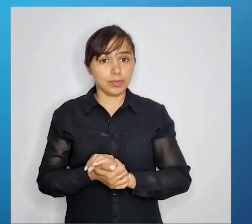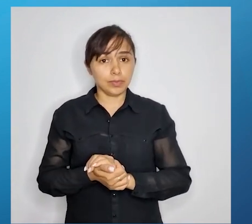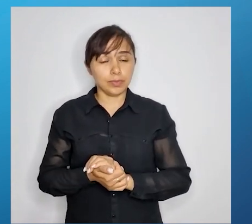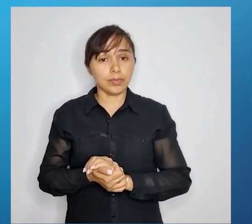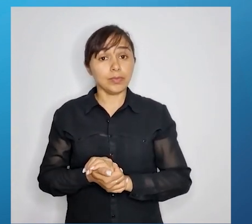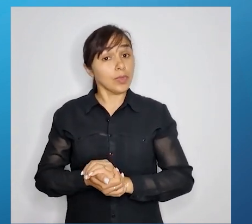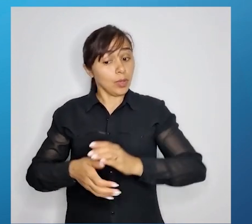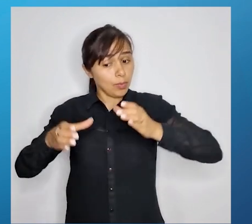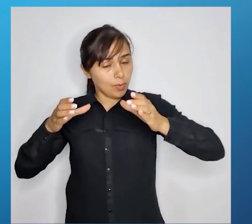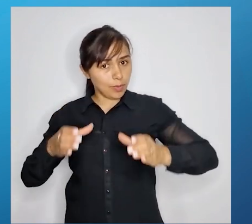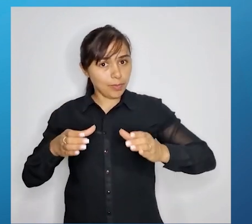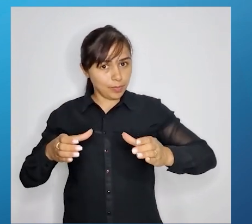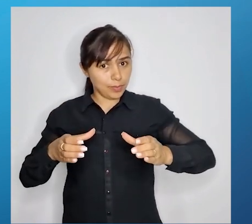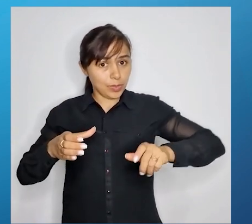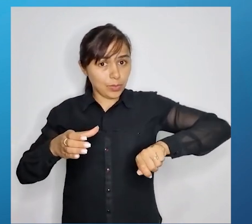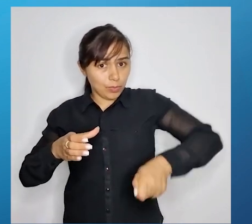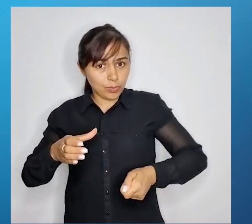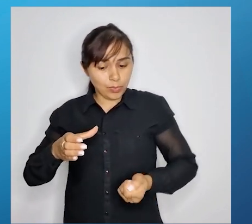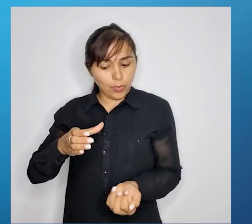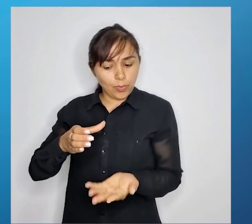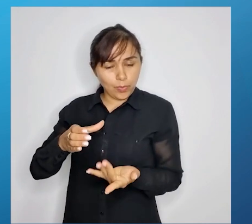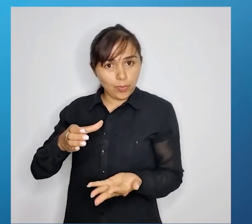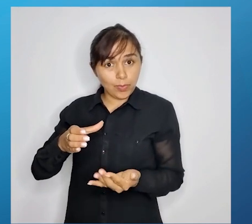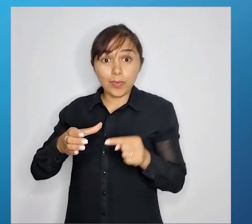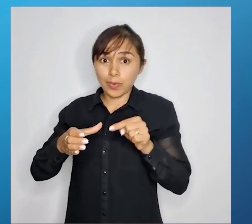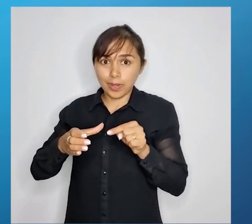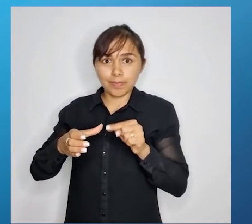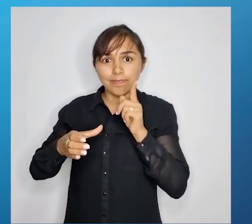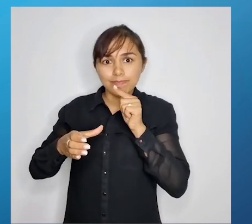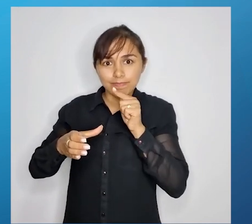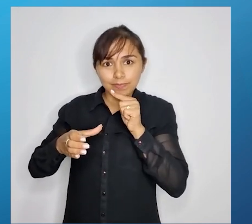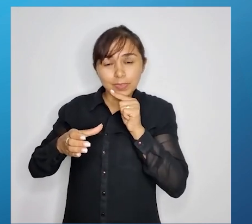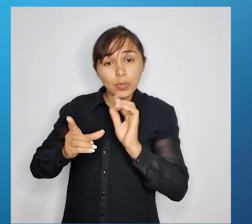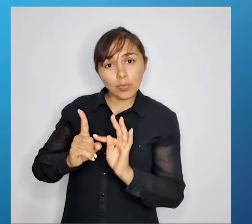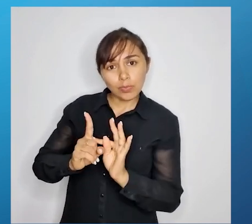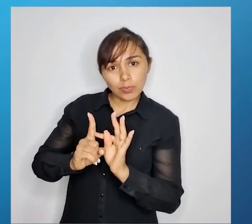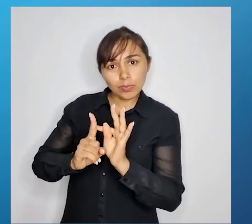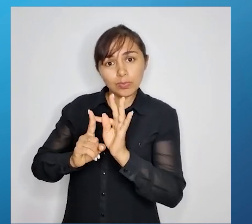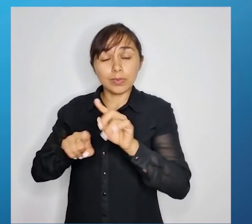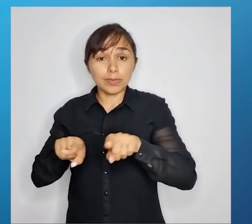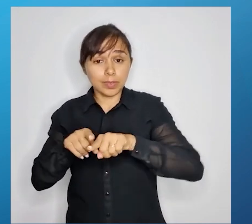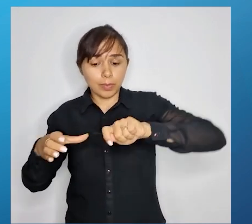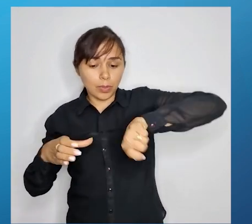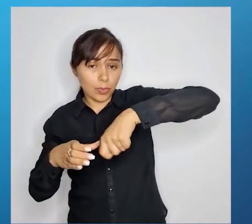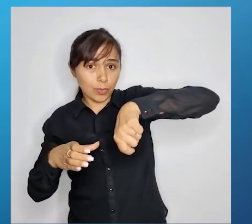uma panela no fogão, o aquecimento de uma colher quando você está mexendo ali na panela.